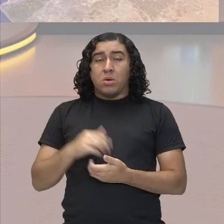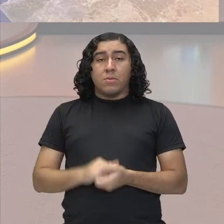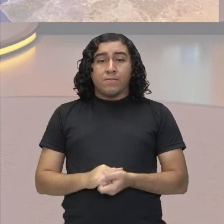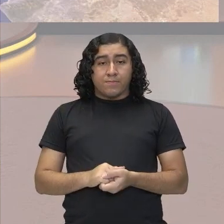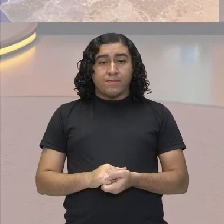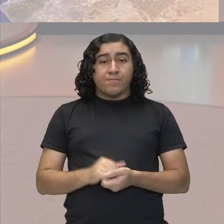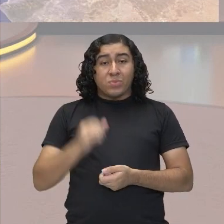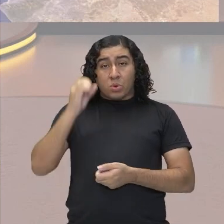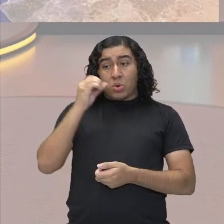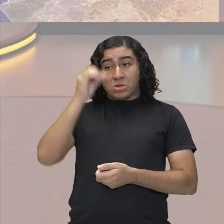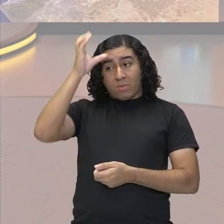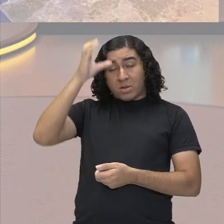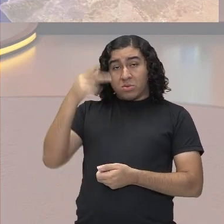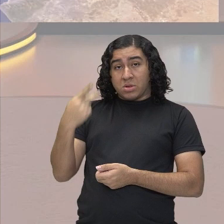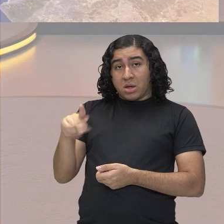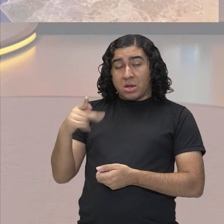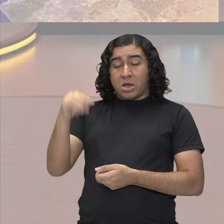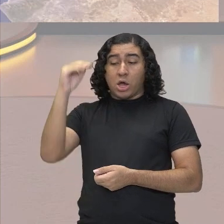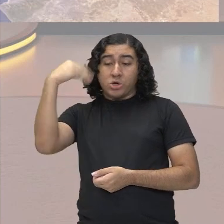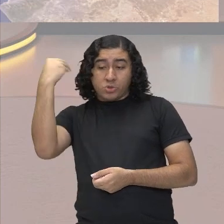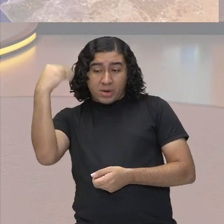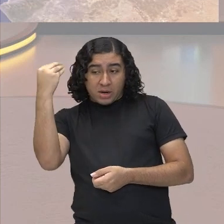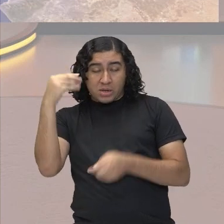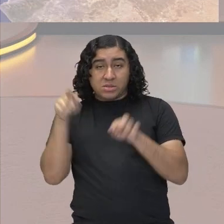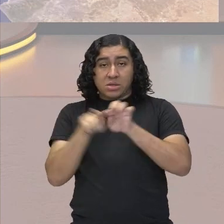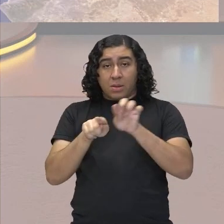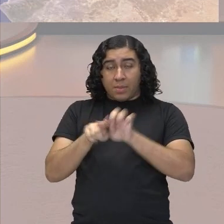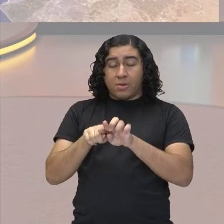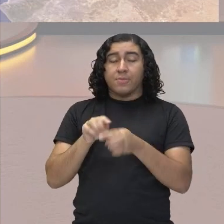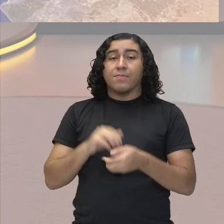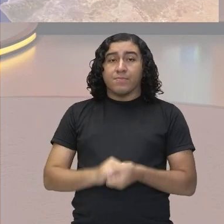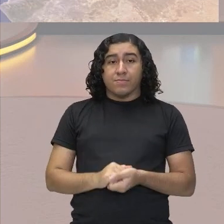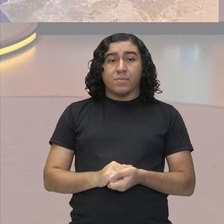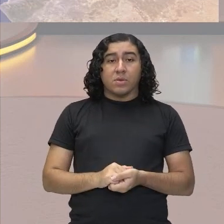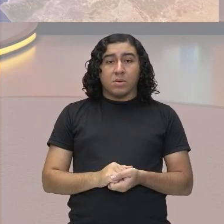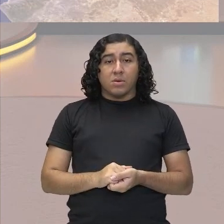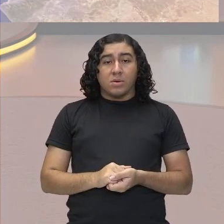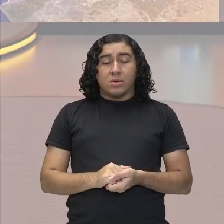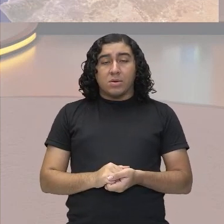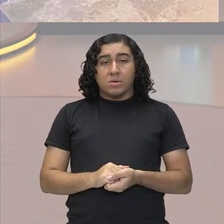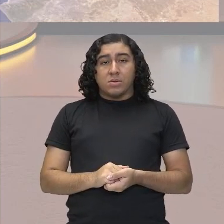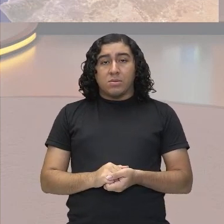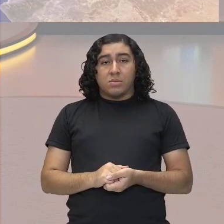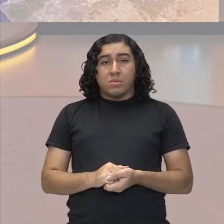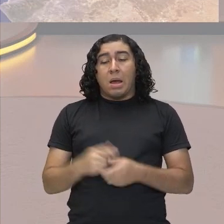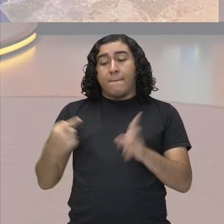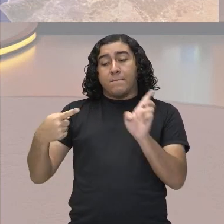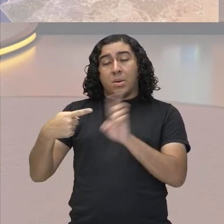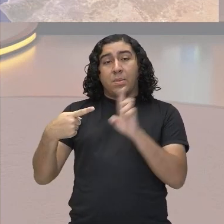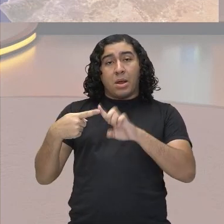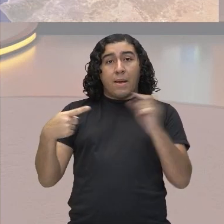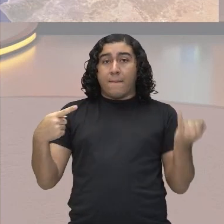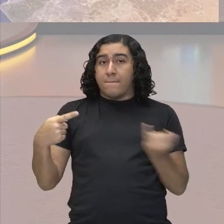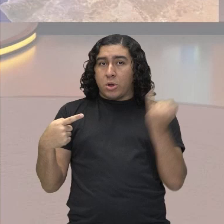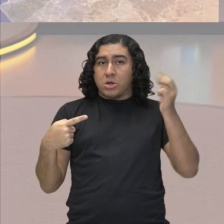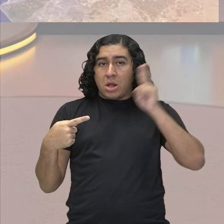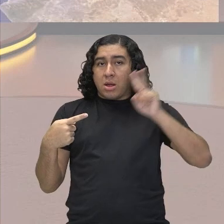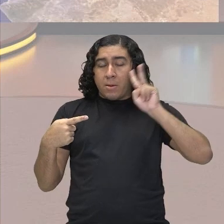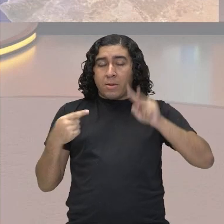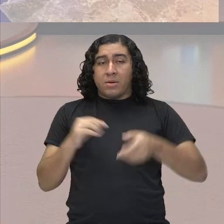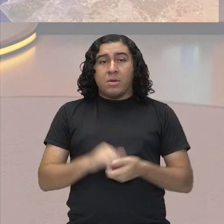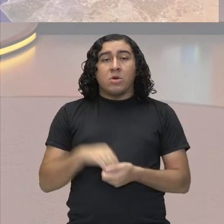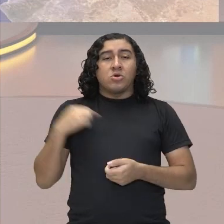e o modo como ele consome. Então, ponto. Olha só, primeira coisa importante aí, tá? Já que nós não temos